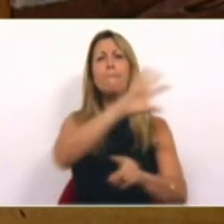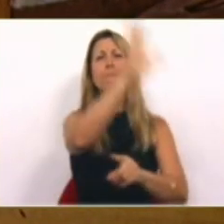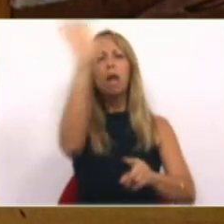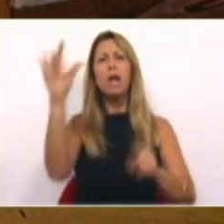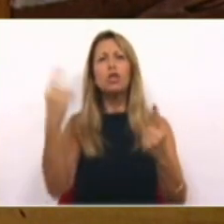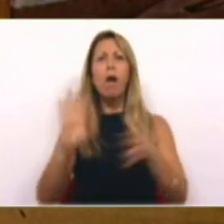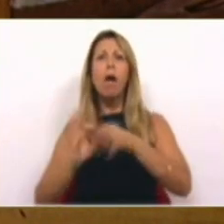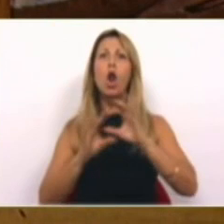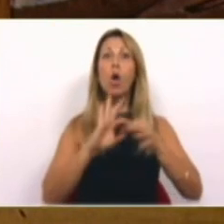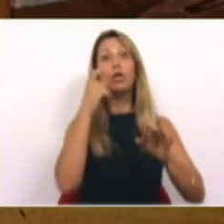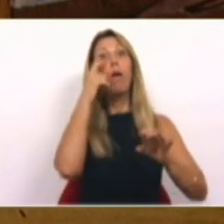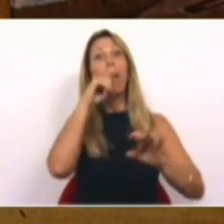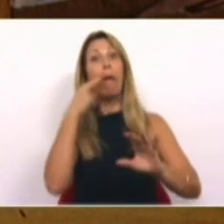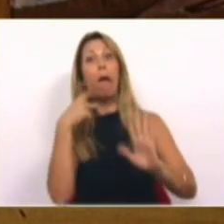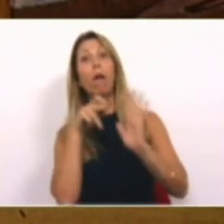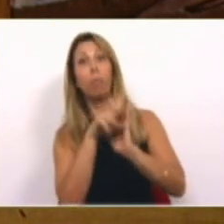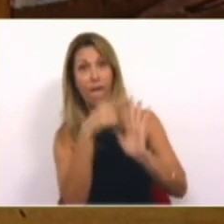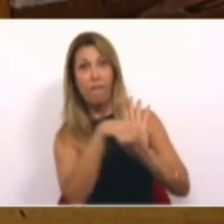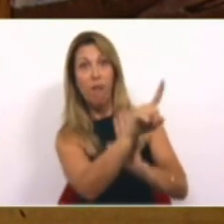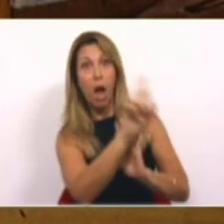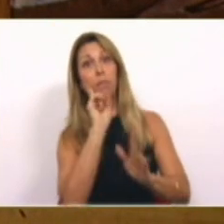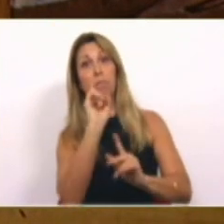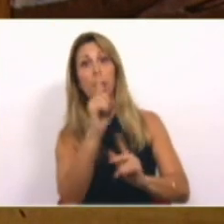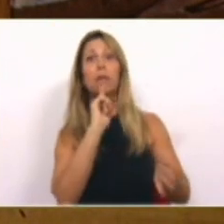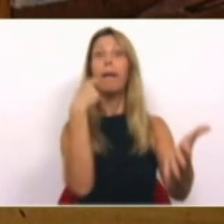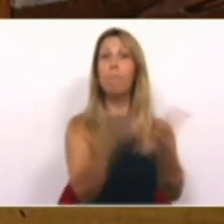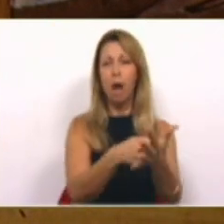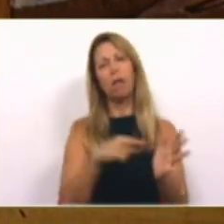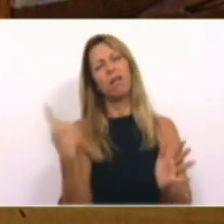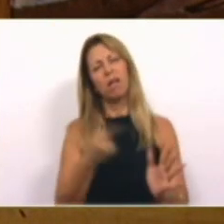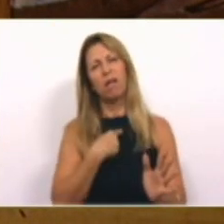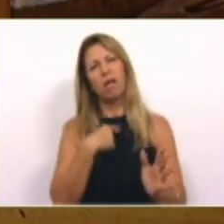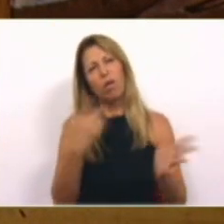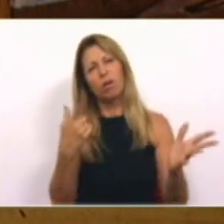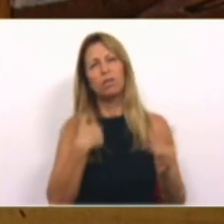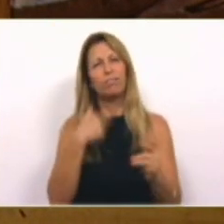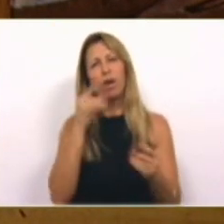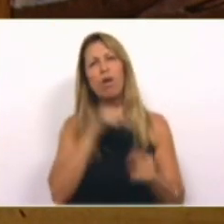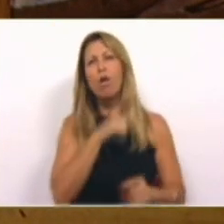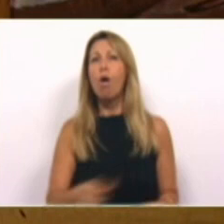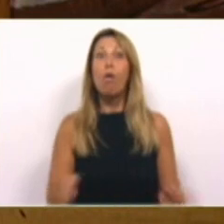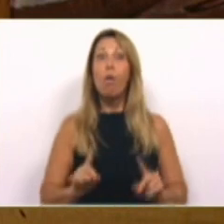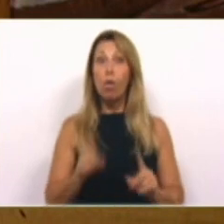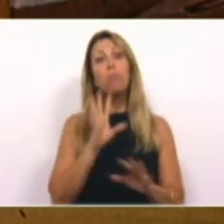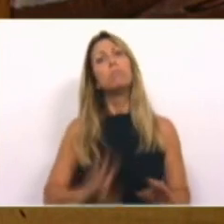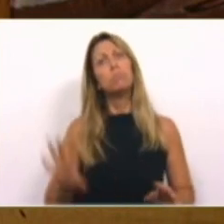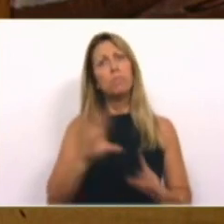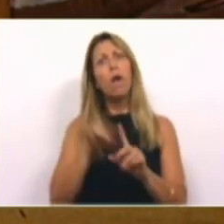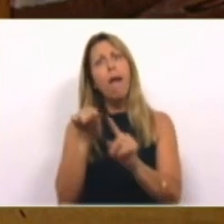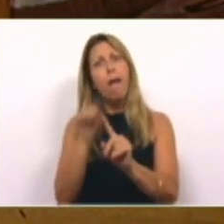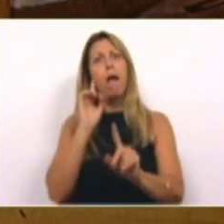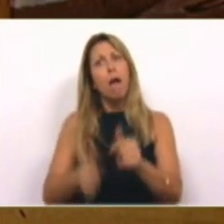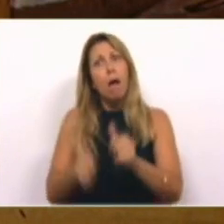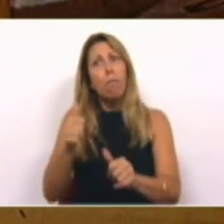do utilizador-pagador que nós contestamos. Os mecanismos de ação social são muito mais eficazes e representativos nos